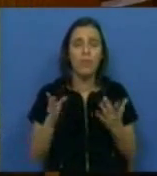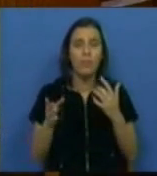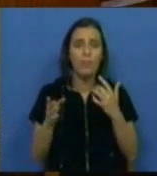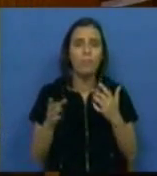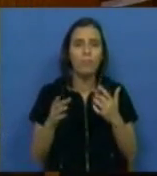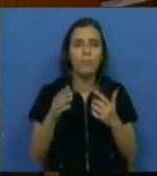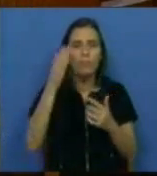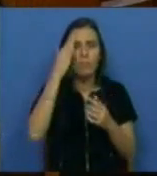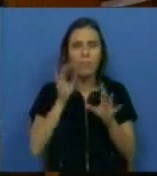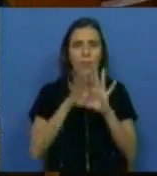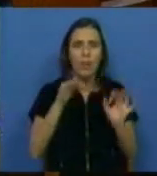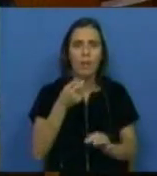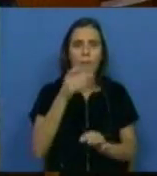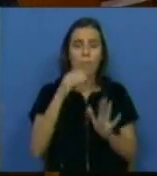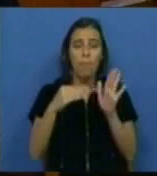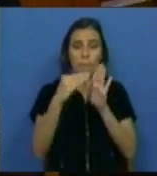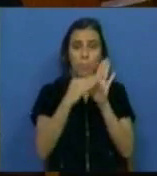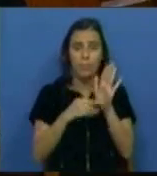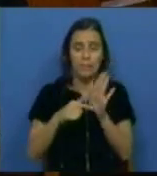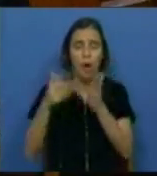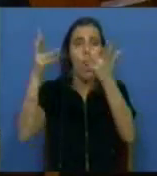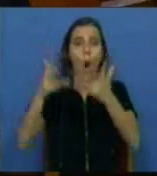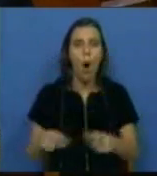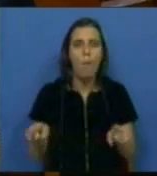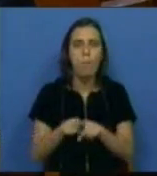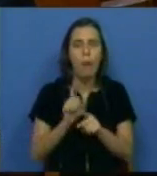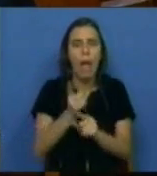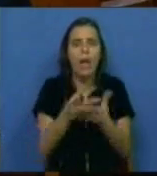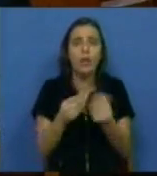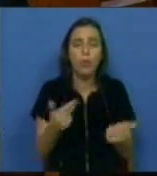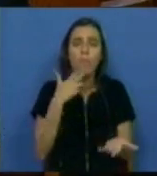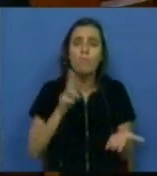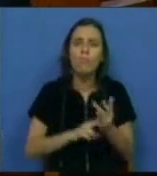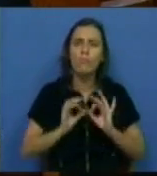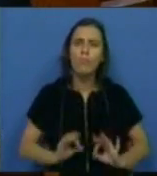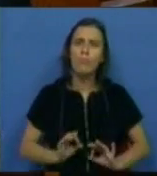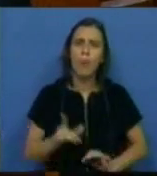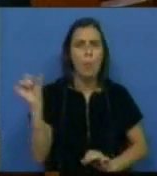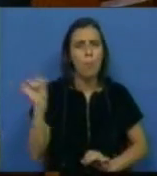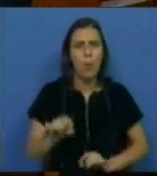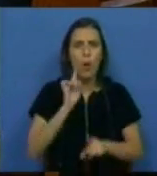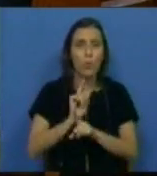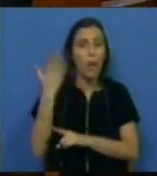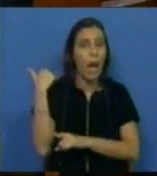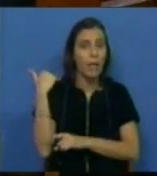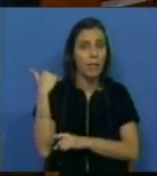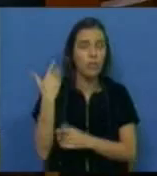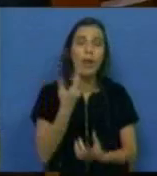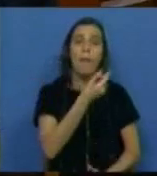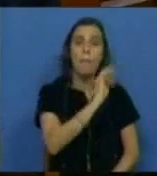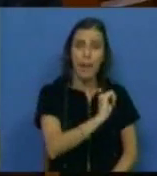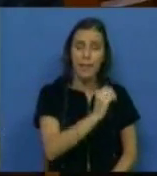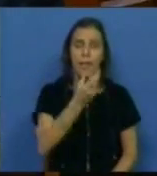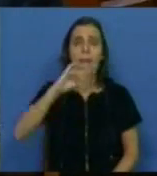foi considerado nos nossos PECs e neste orçamento como uma solução. E a verdade é que estão piores do que antes.